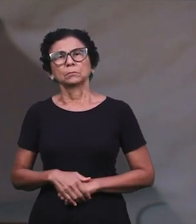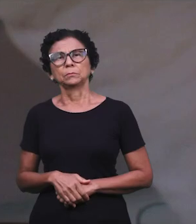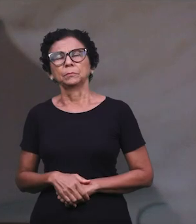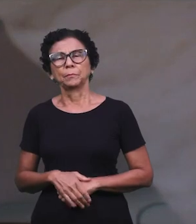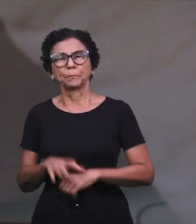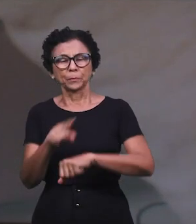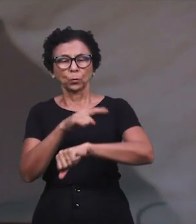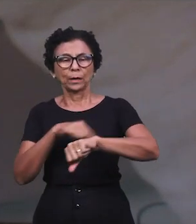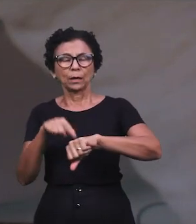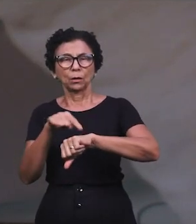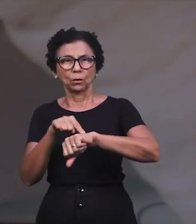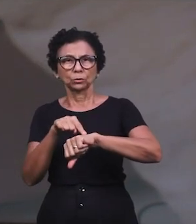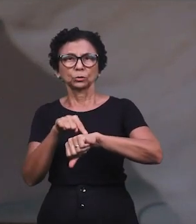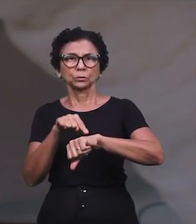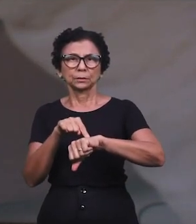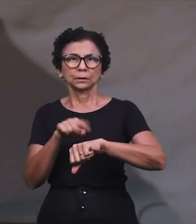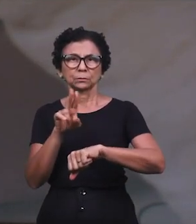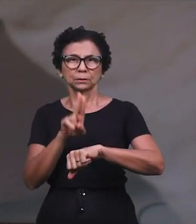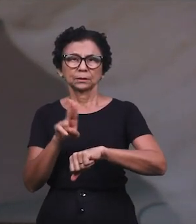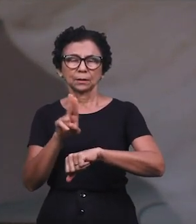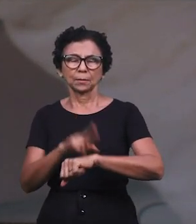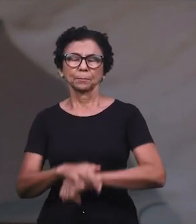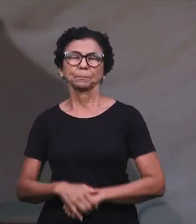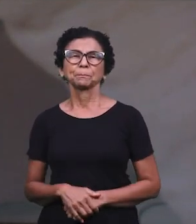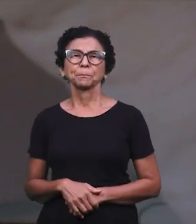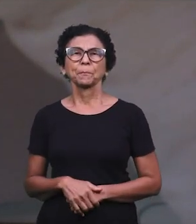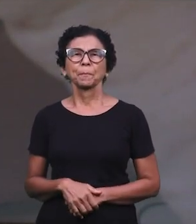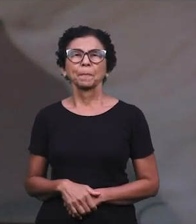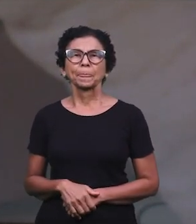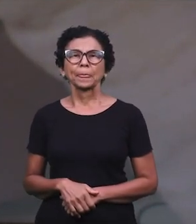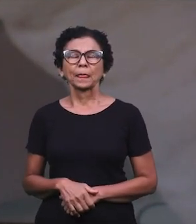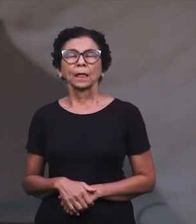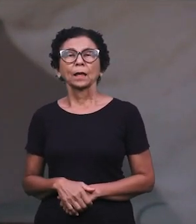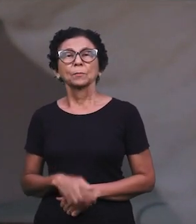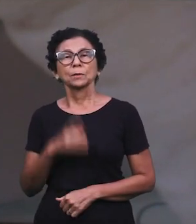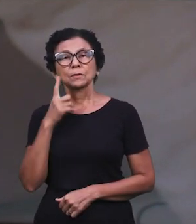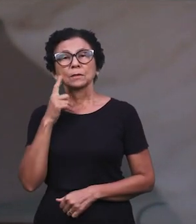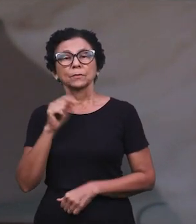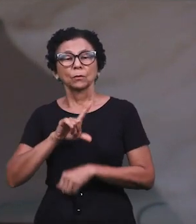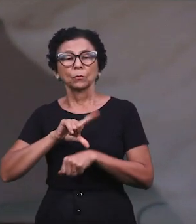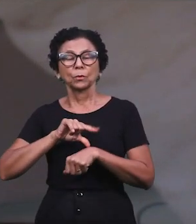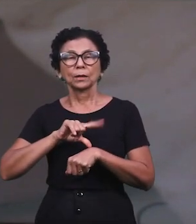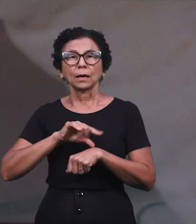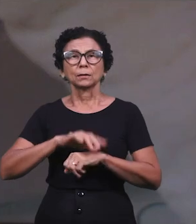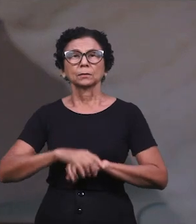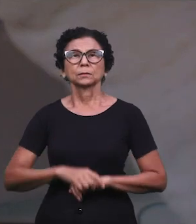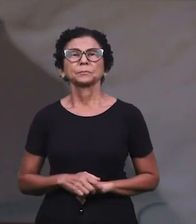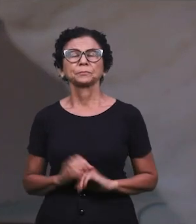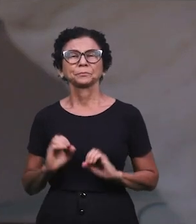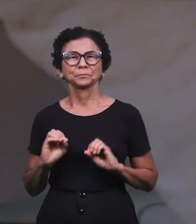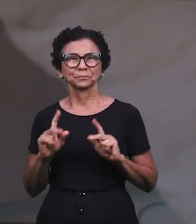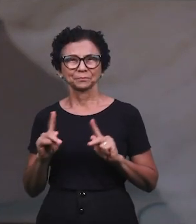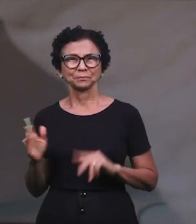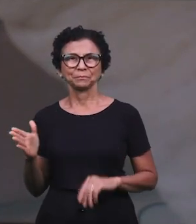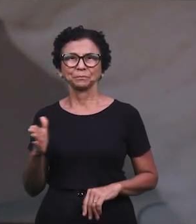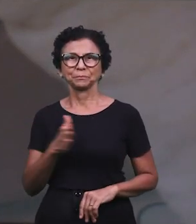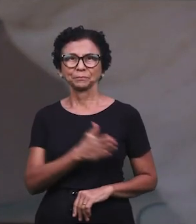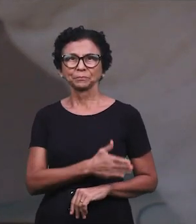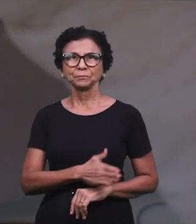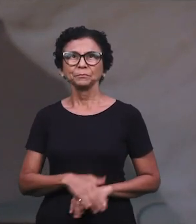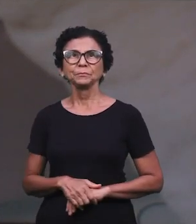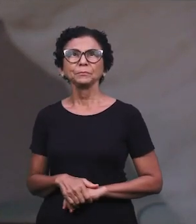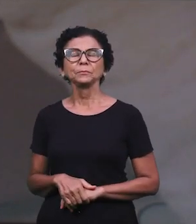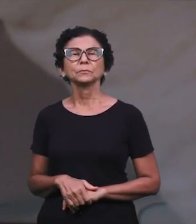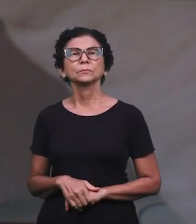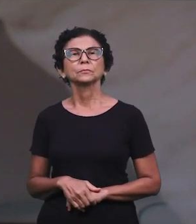bom? Então, a primeira técnica que eu trouxe para vocês aqui é conhecida como Pomodoro, tá bom? Que basicamente é isso